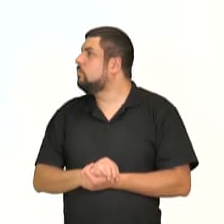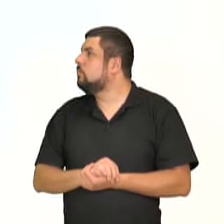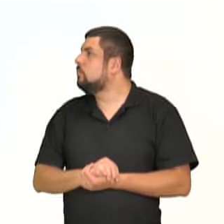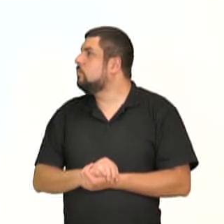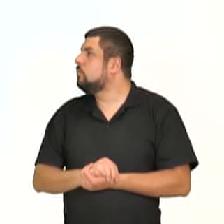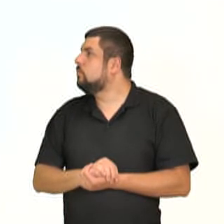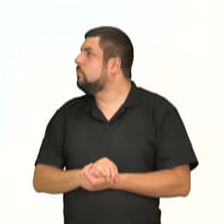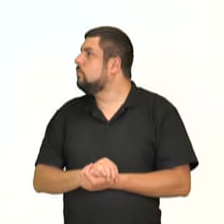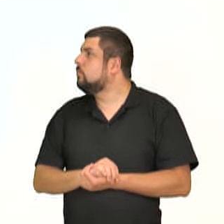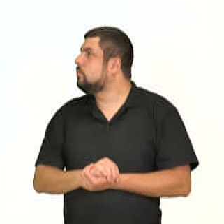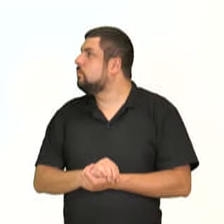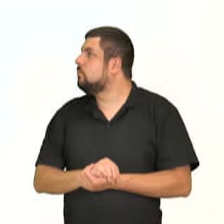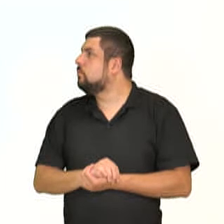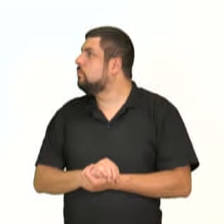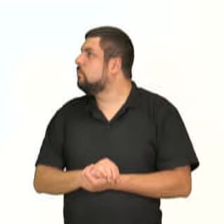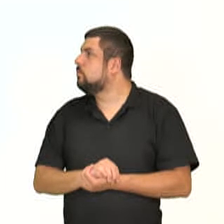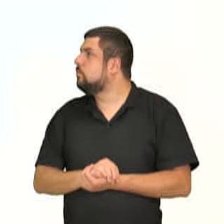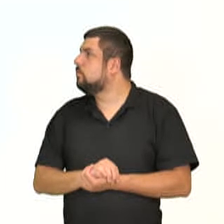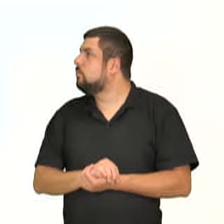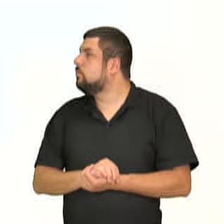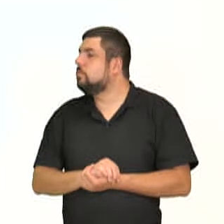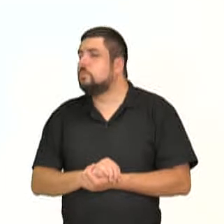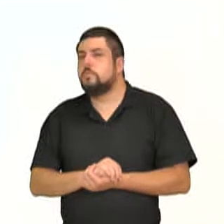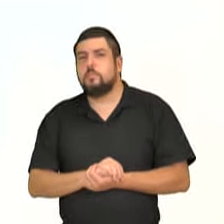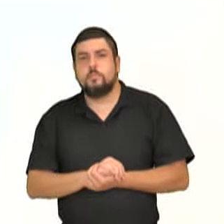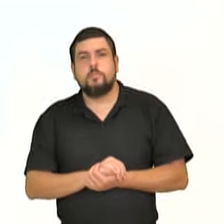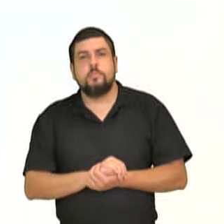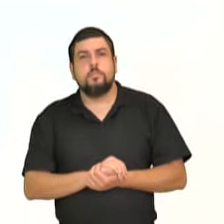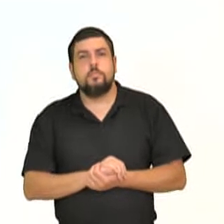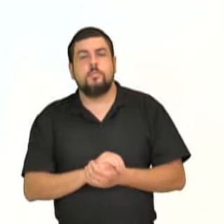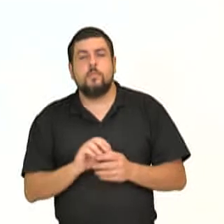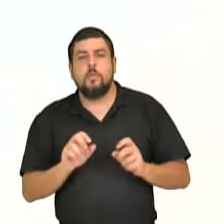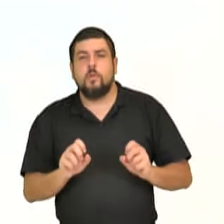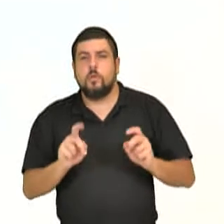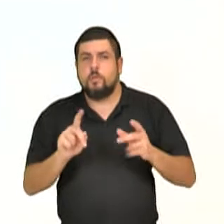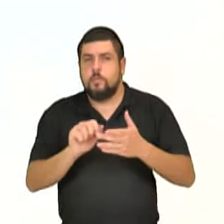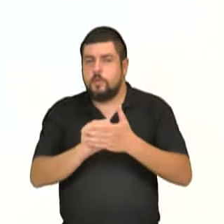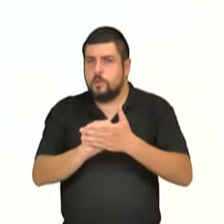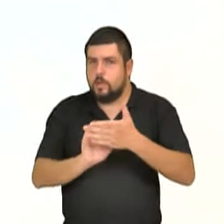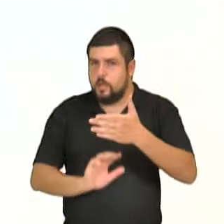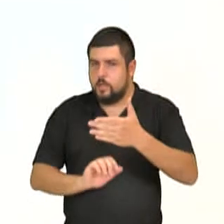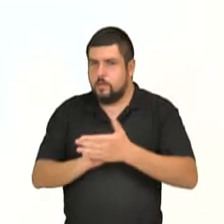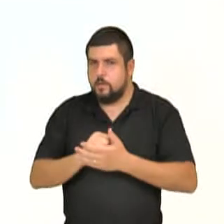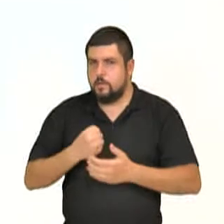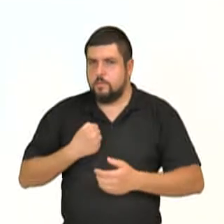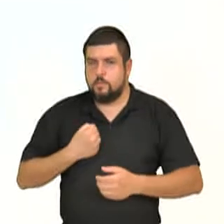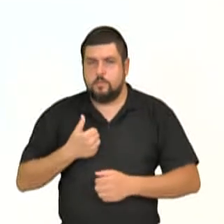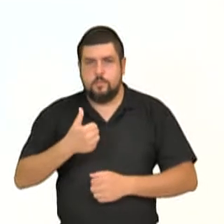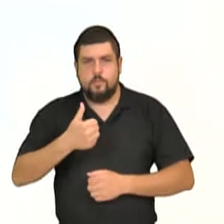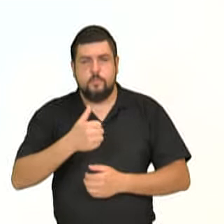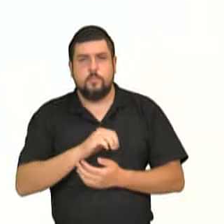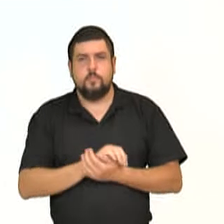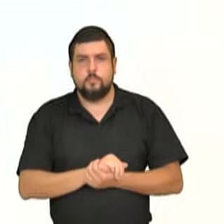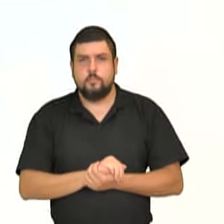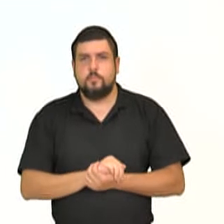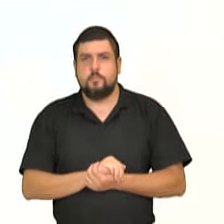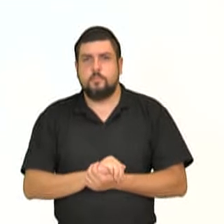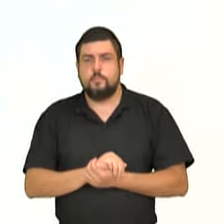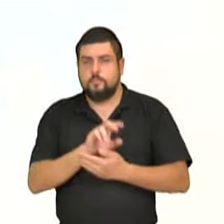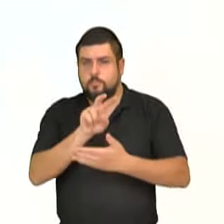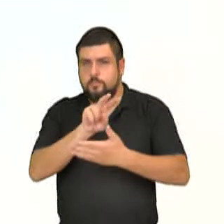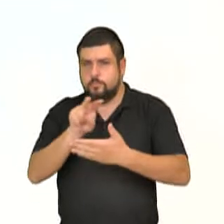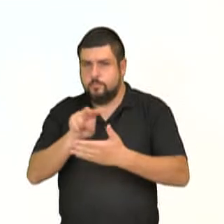e aquellas. Vamos já para a nossa atividade de número 1. De acordo com as imagens que